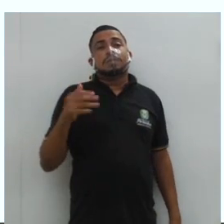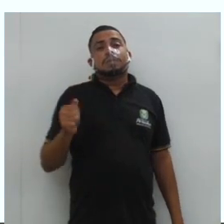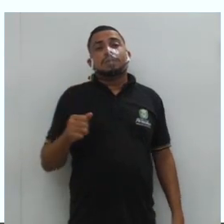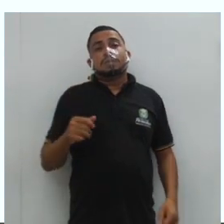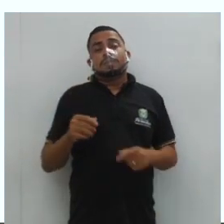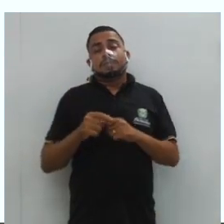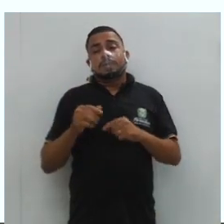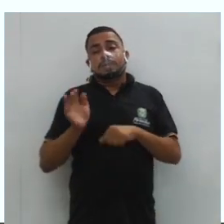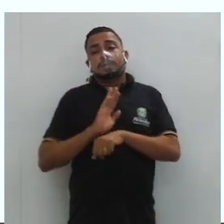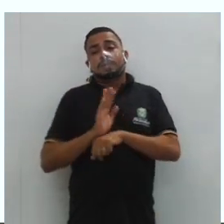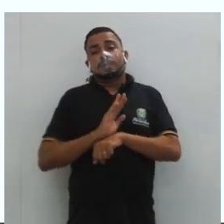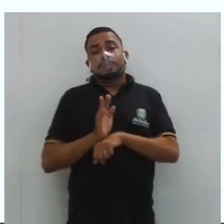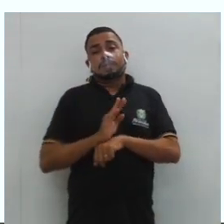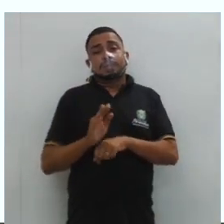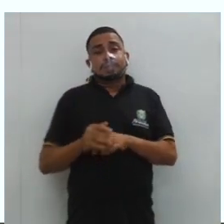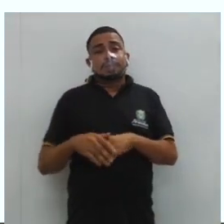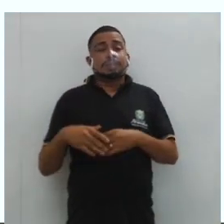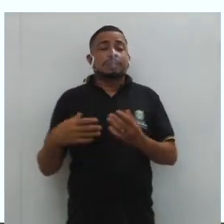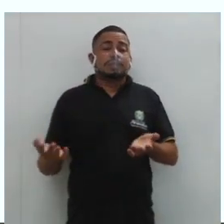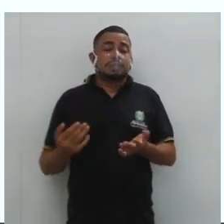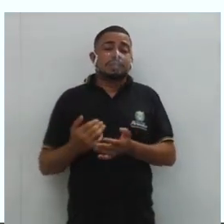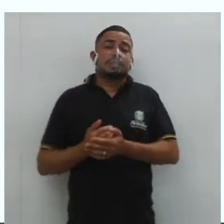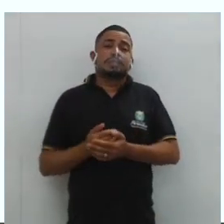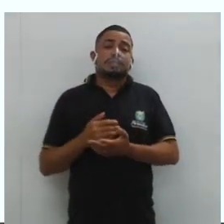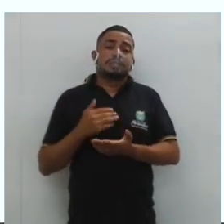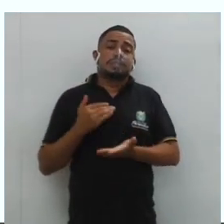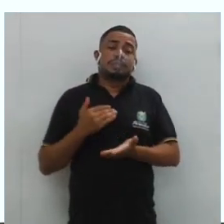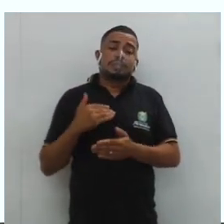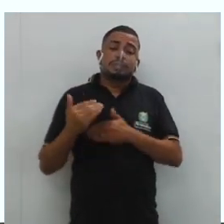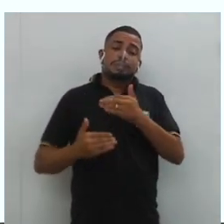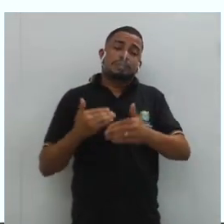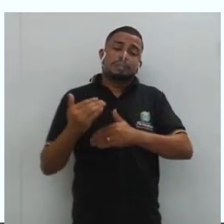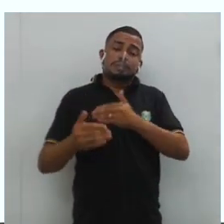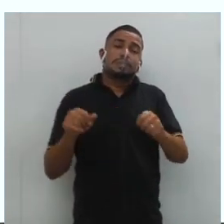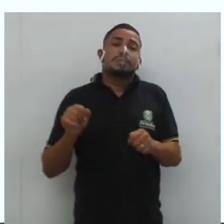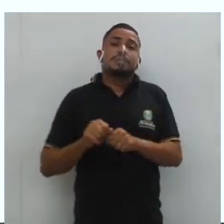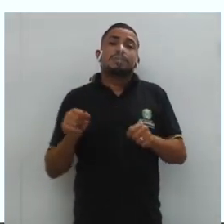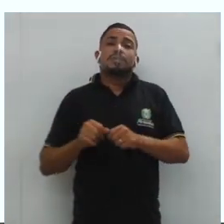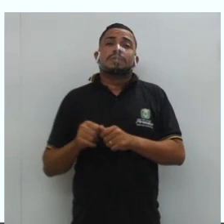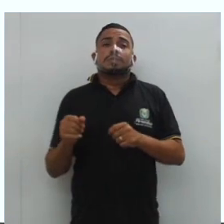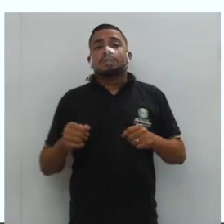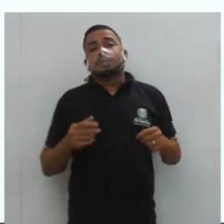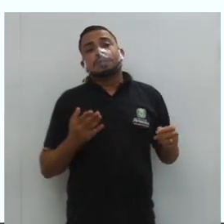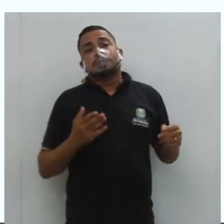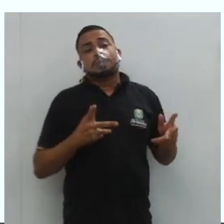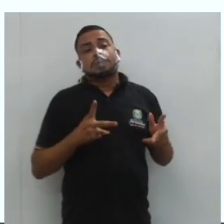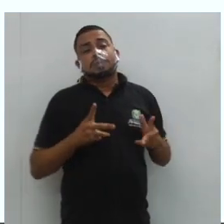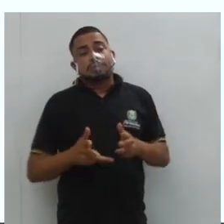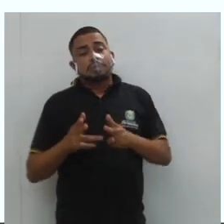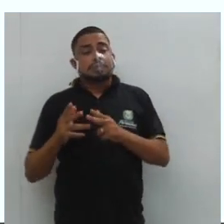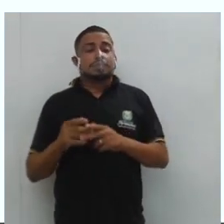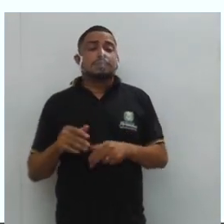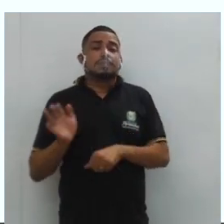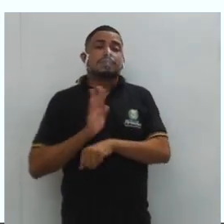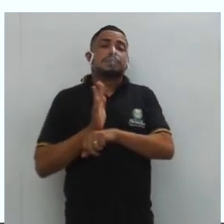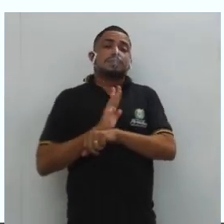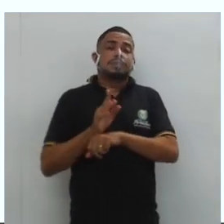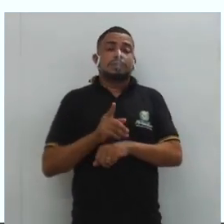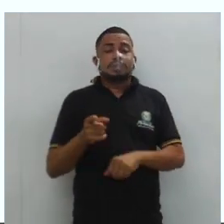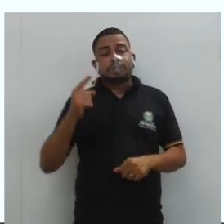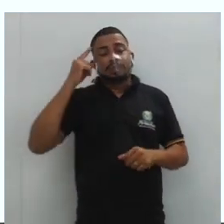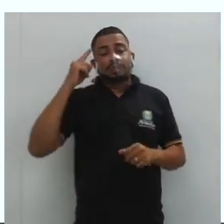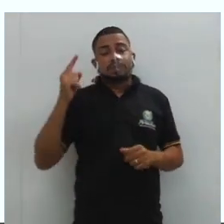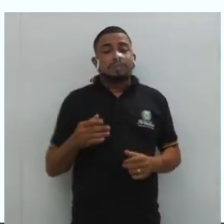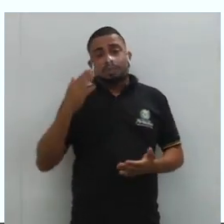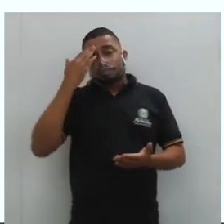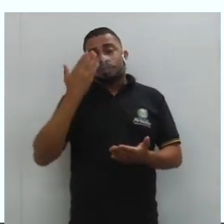de começo, meio, fim para as filmagens. A sequência que vai ser feita, né, pelo montador e pelo editor dos filmes. Então, e